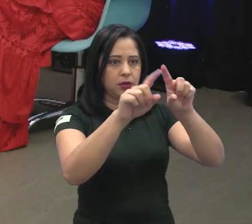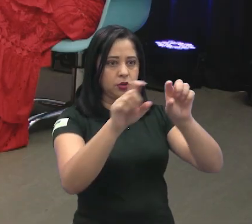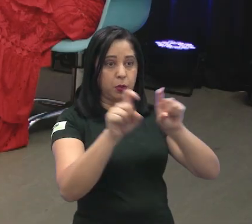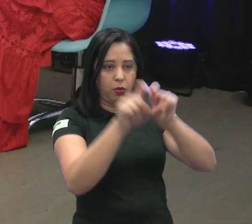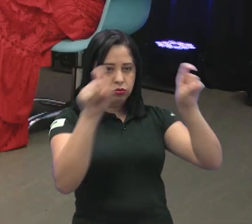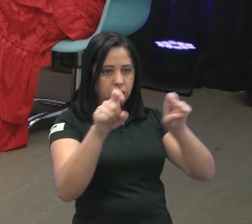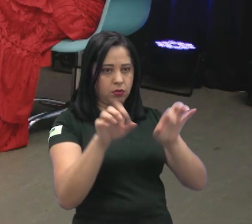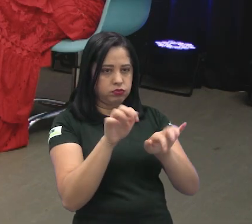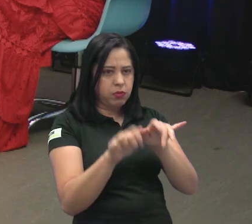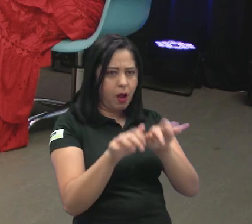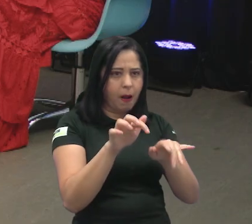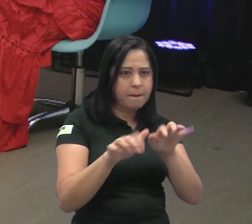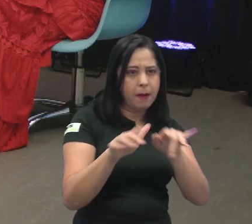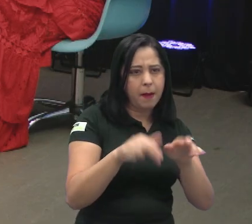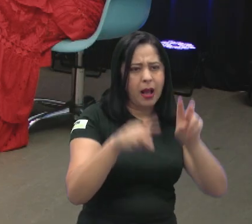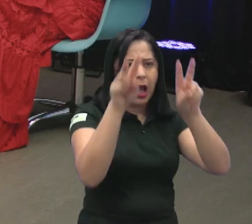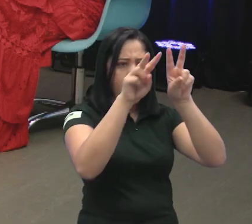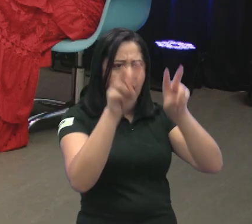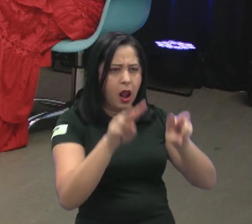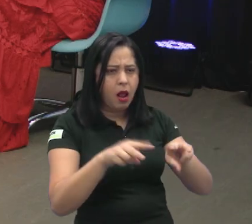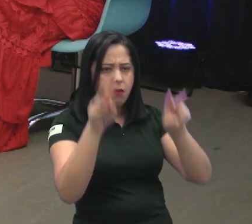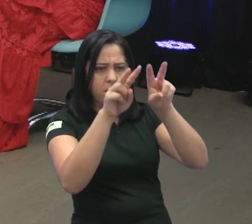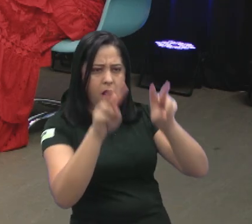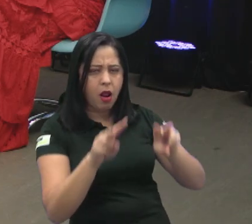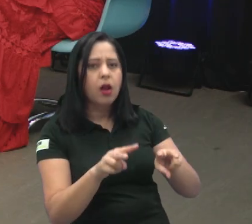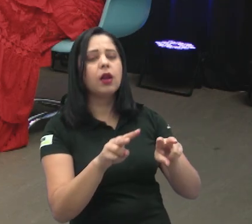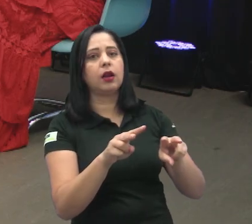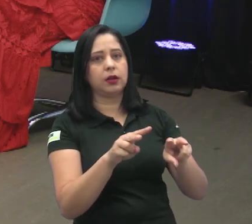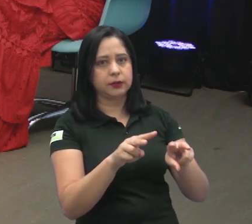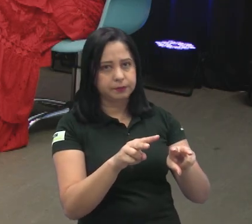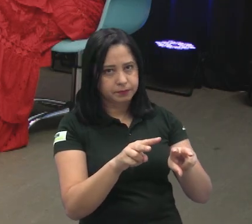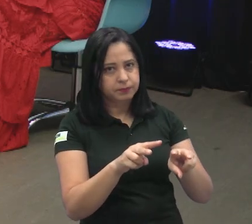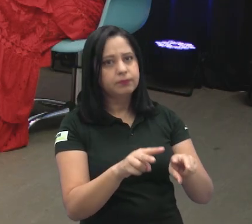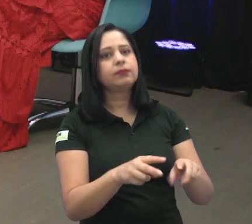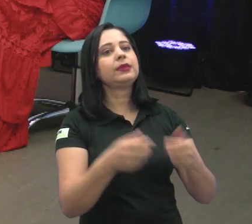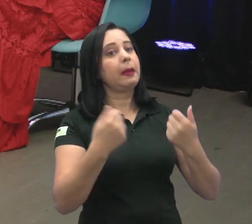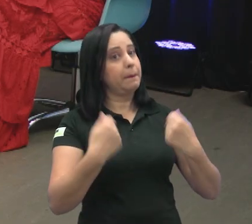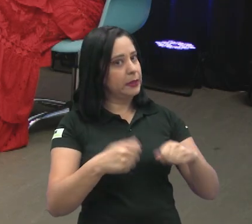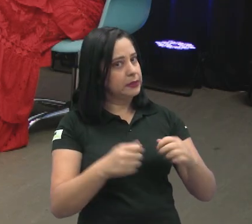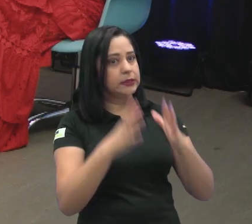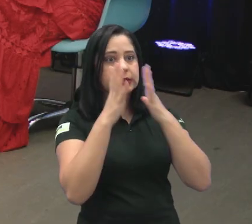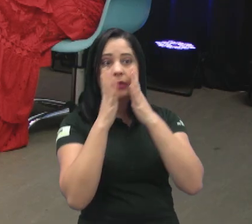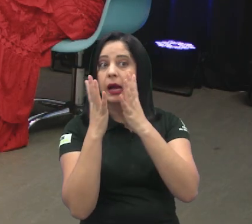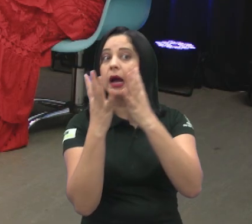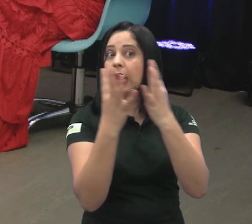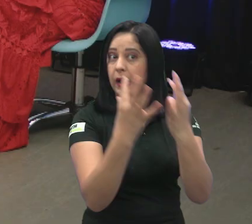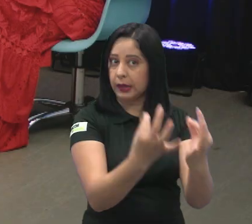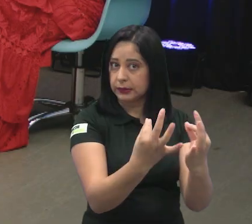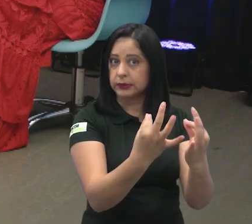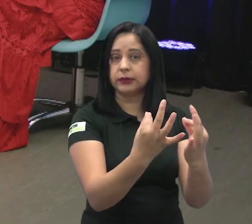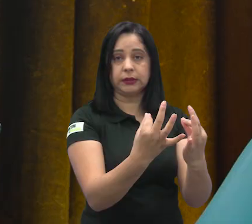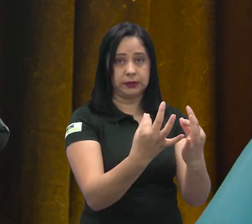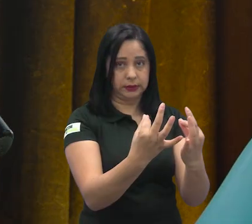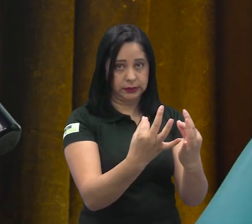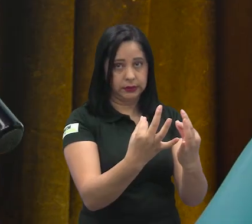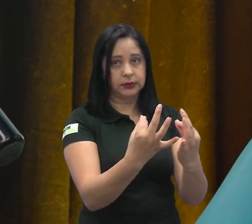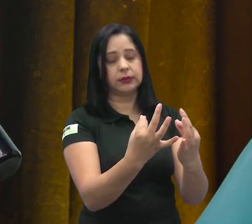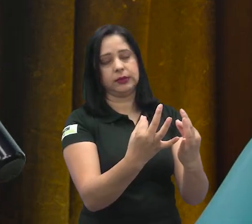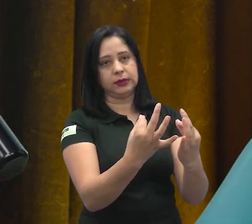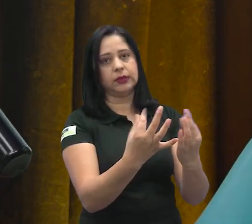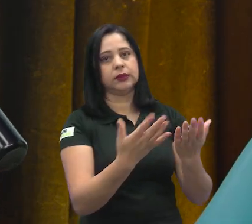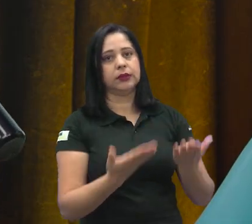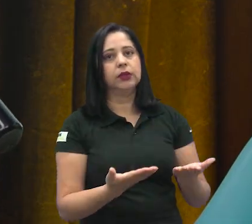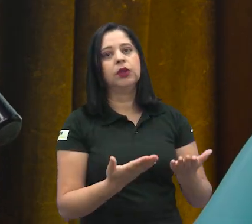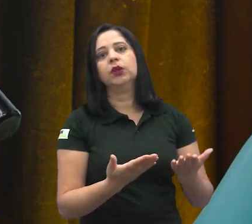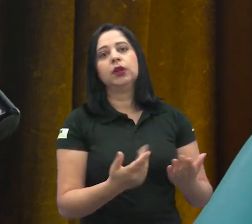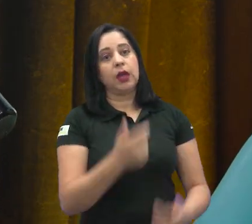Observar tudo, ler bastante. Eu acho que é um trabalho que exige muita atenção também em relação aos demais programas,